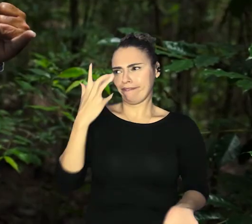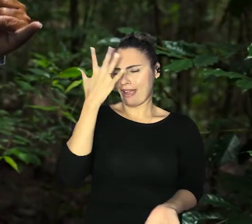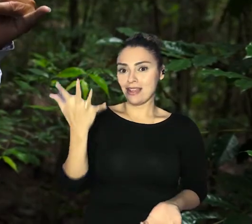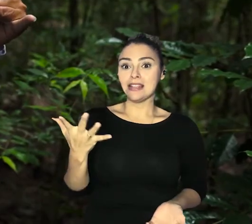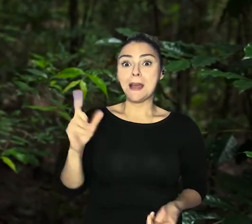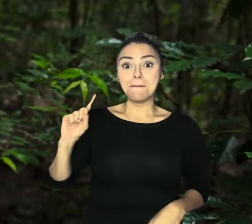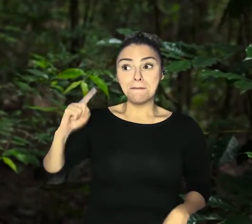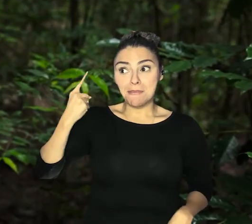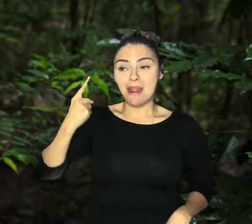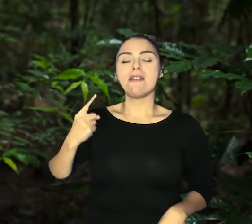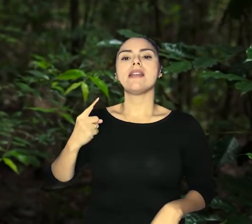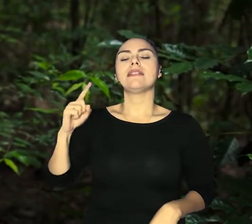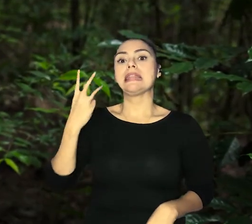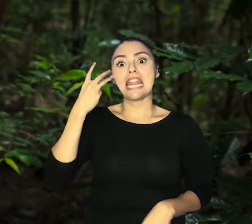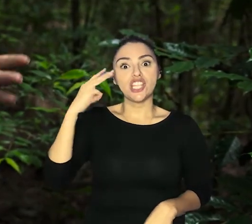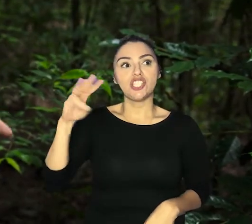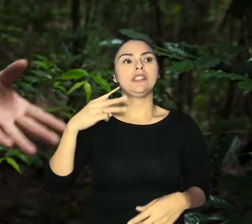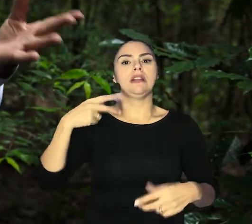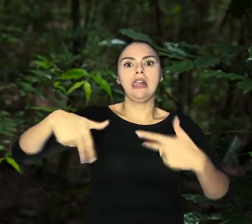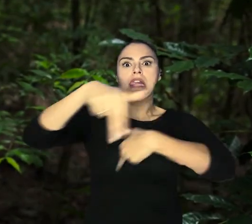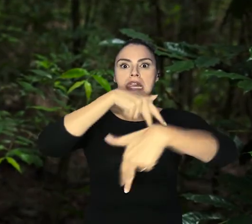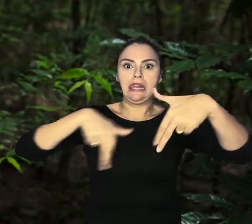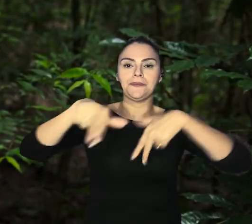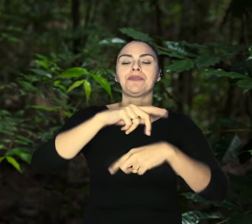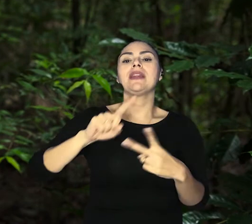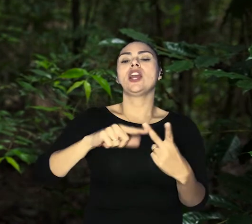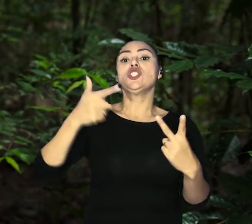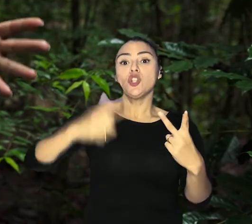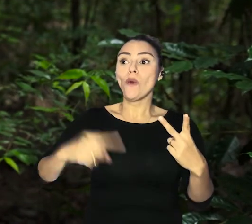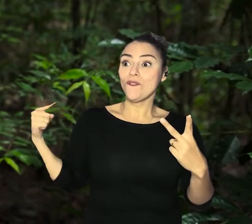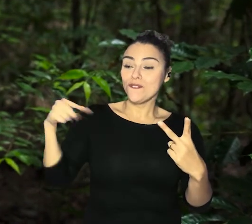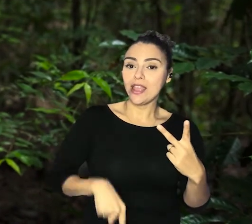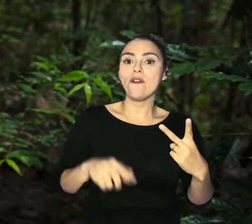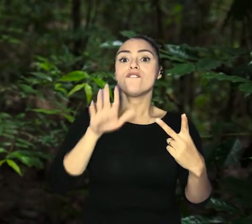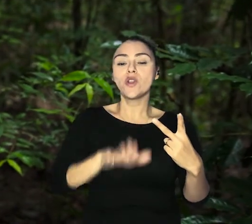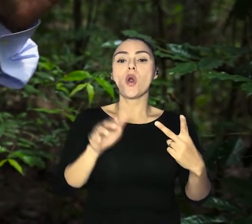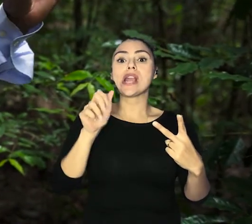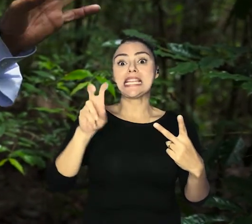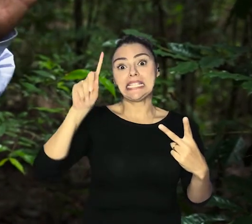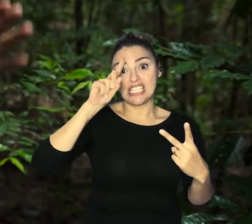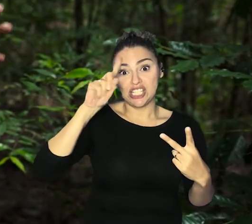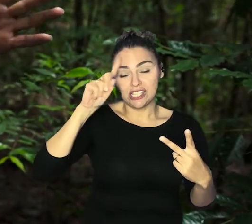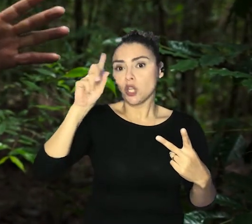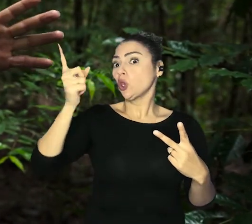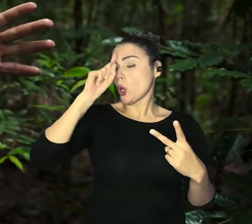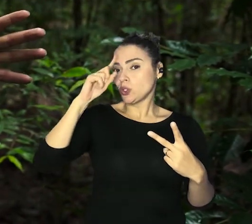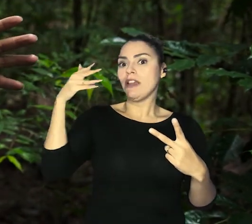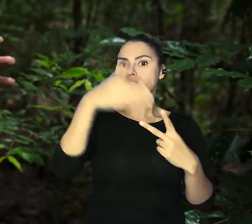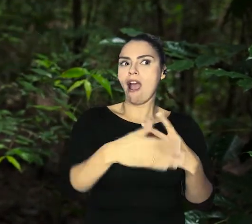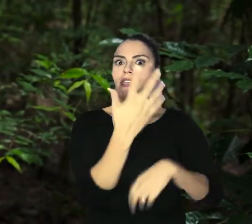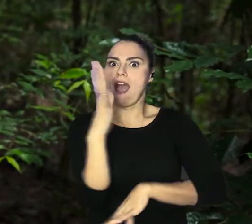vez, passamos 3 dias na mata. A segunda viagem que ela veio, passamos 15 dias andando todo dia na